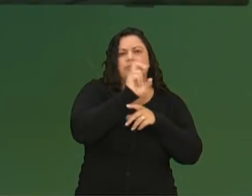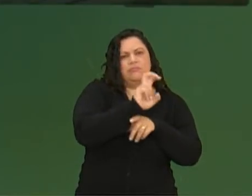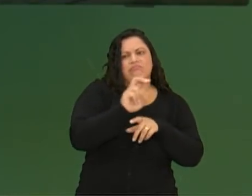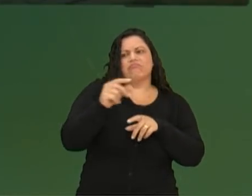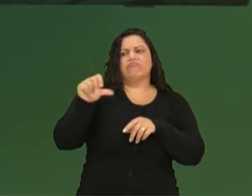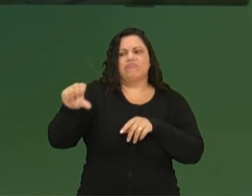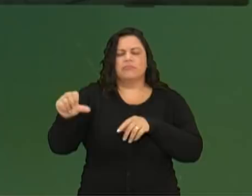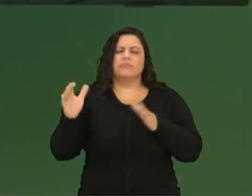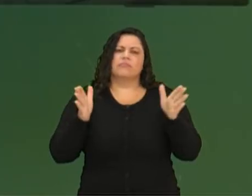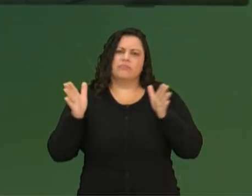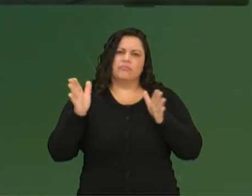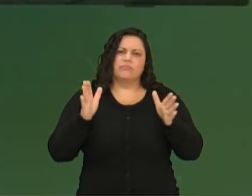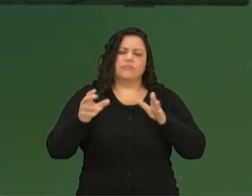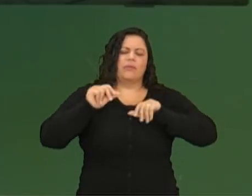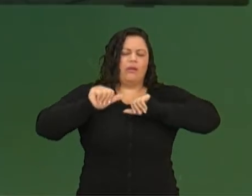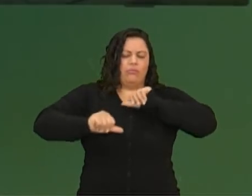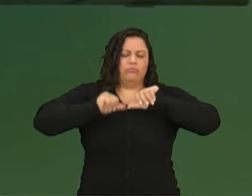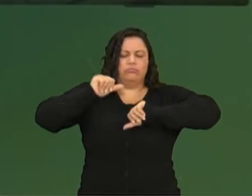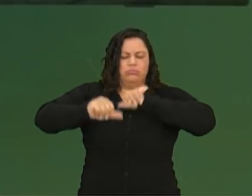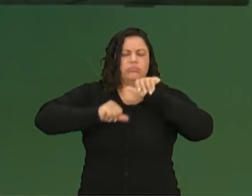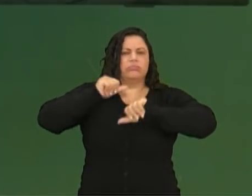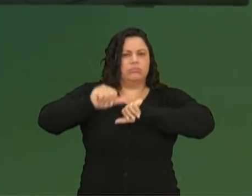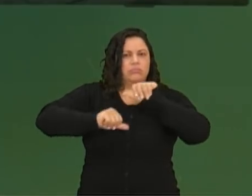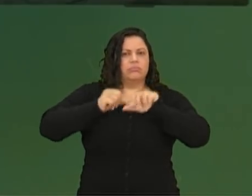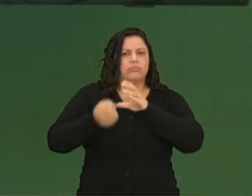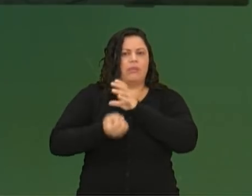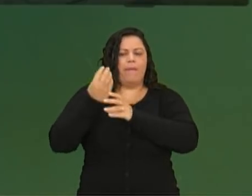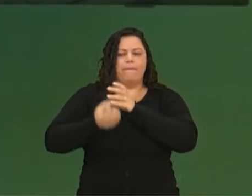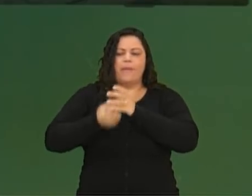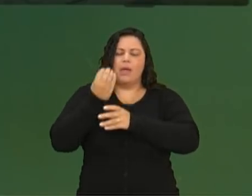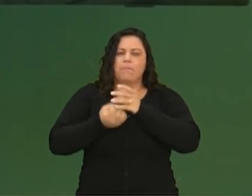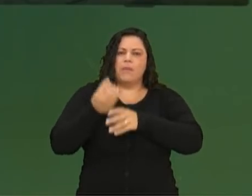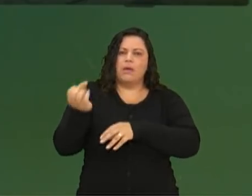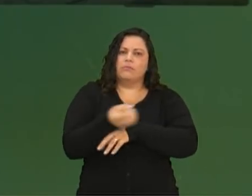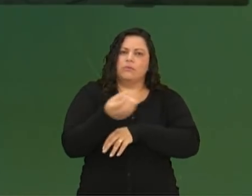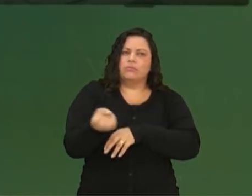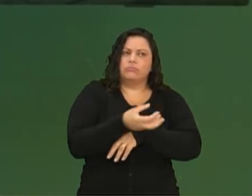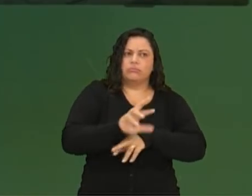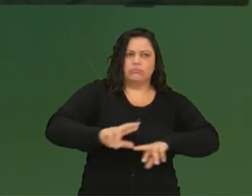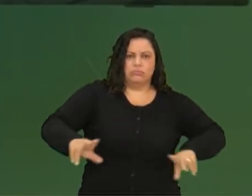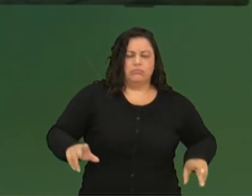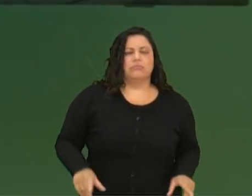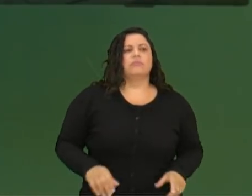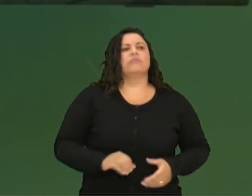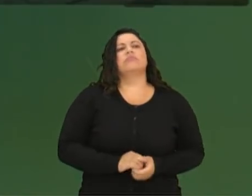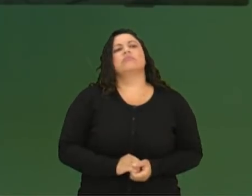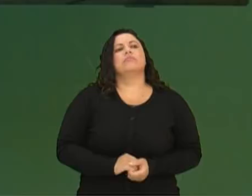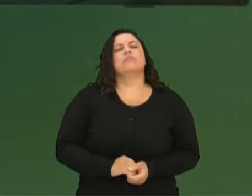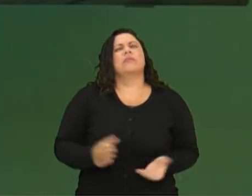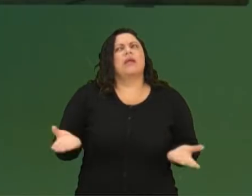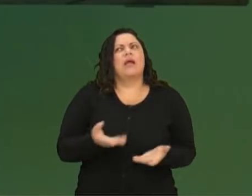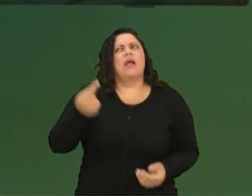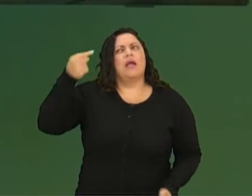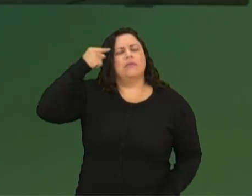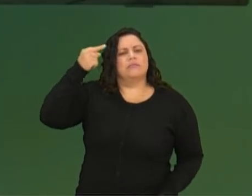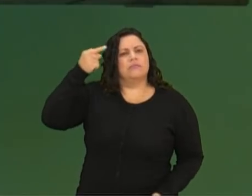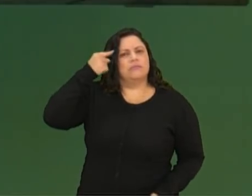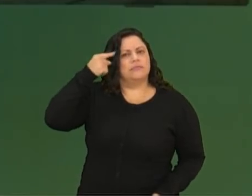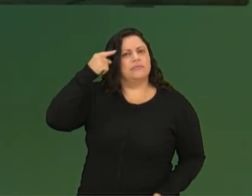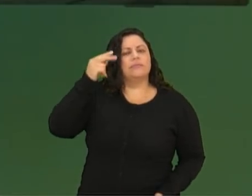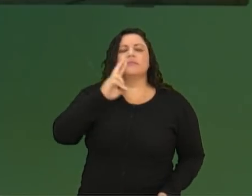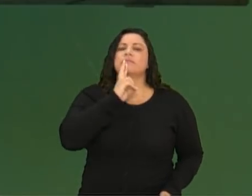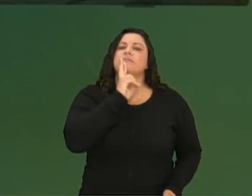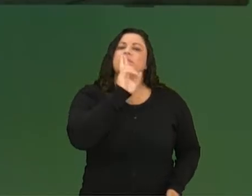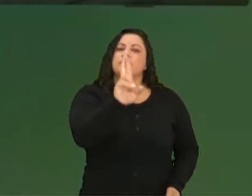renovando. Quem faz isso? A medula óssea. Mas agora temos uma questão aqui para você pensar um pouquinho aí e